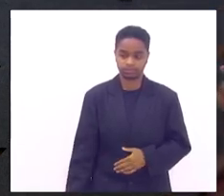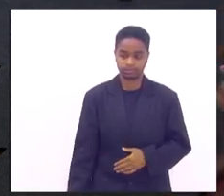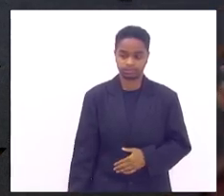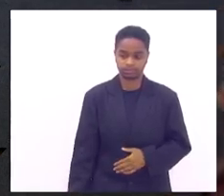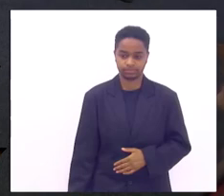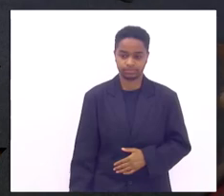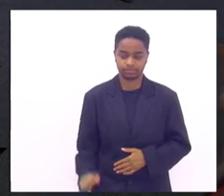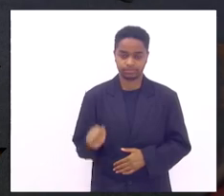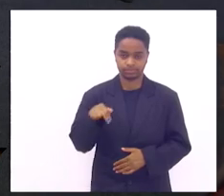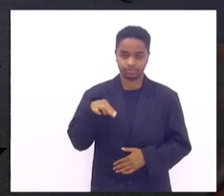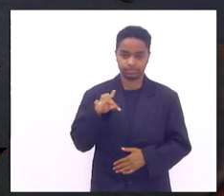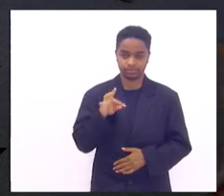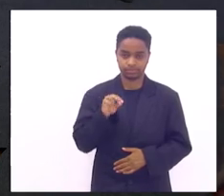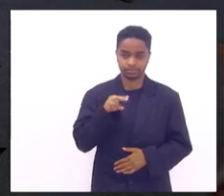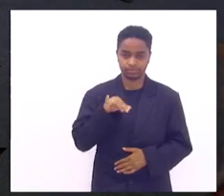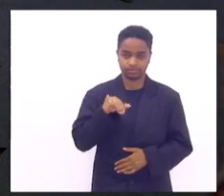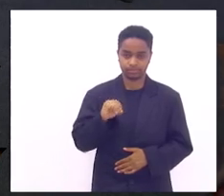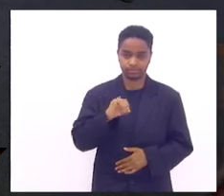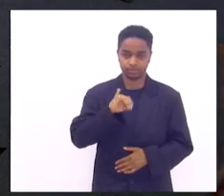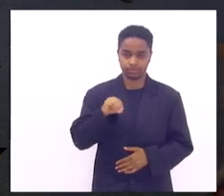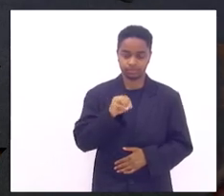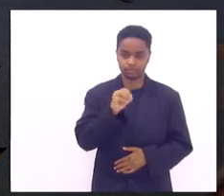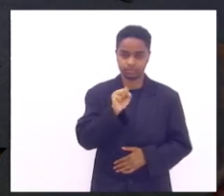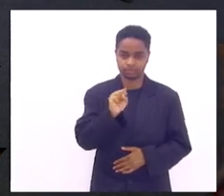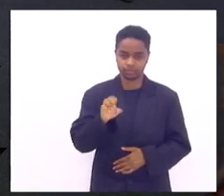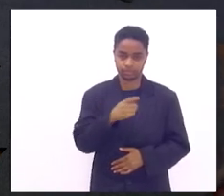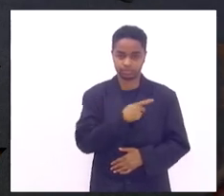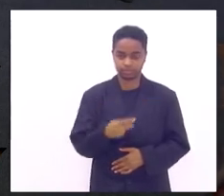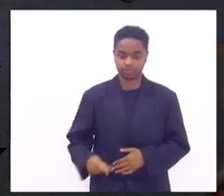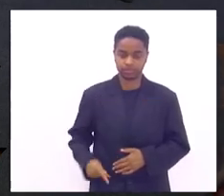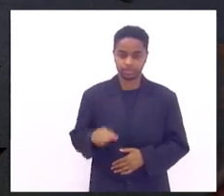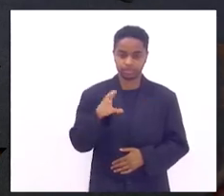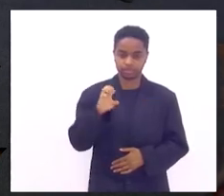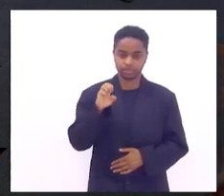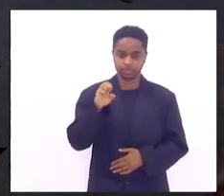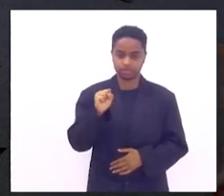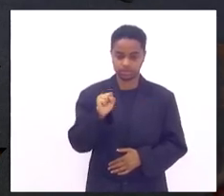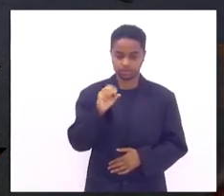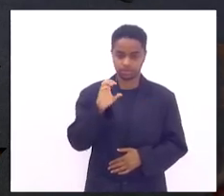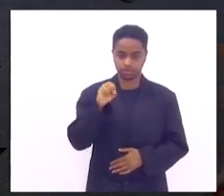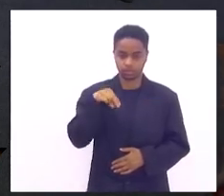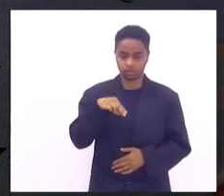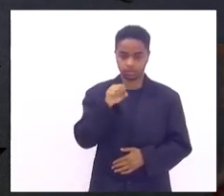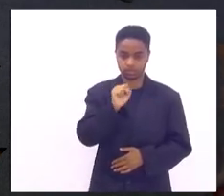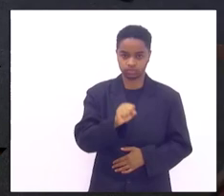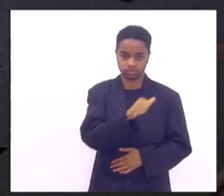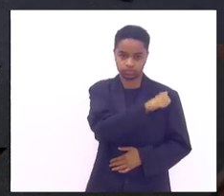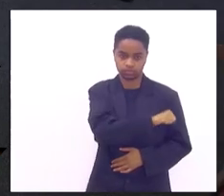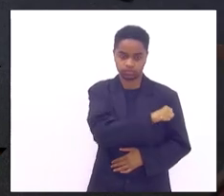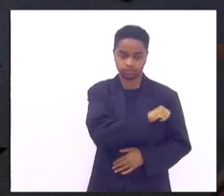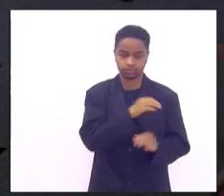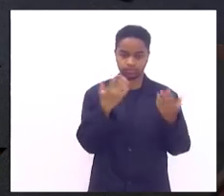Antônio José Costa, presidente da SESCOM do Sul Fluminense.